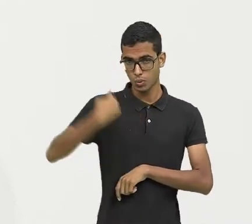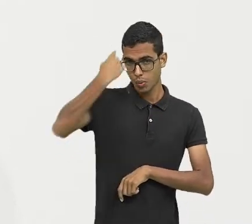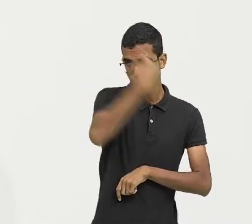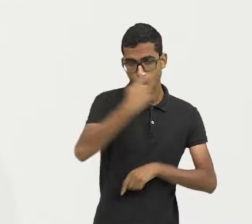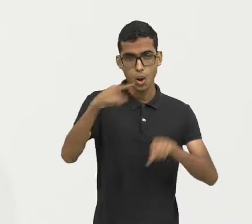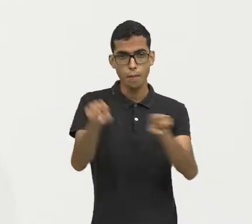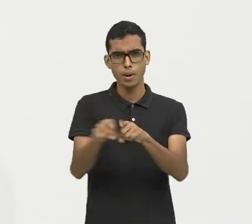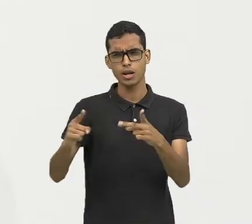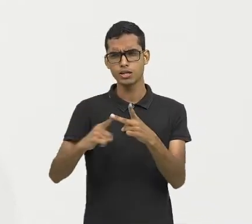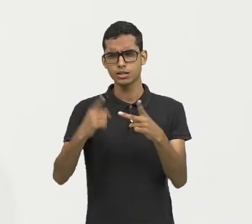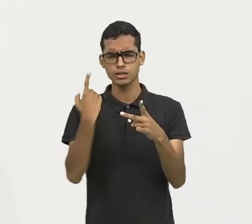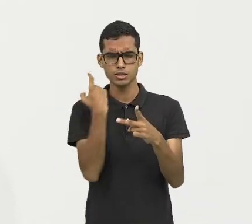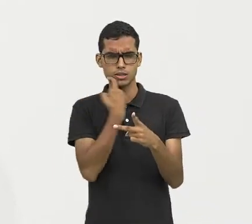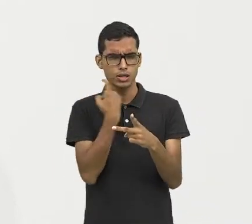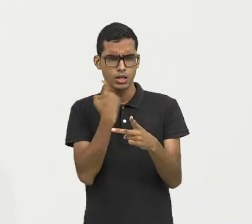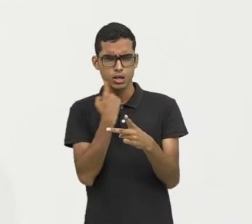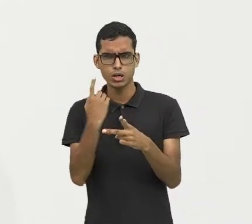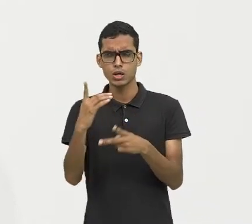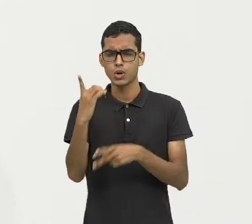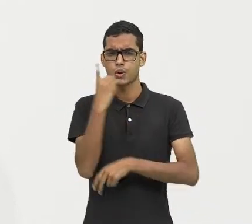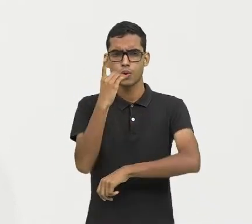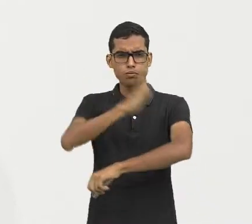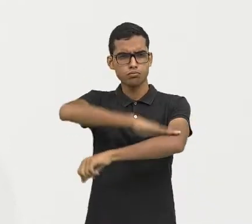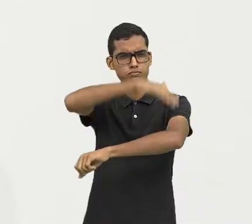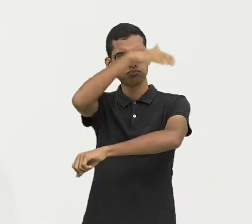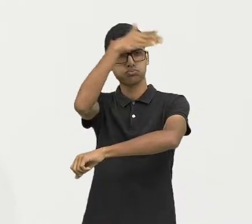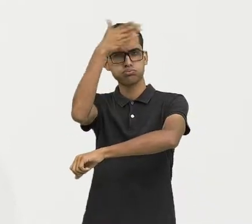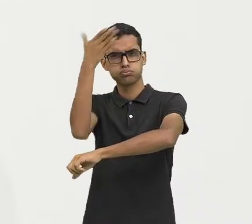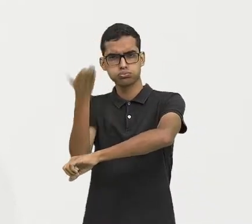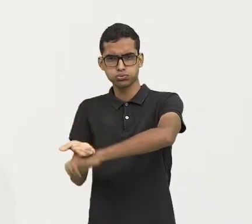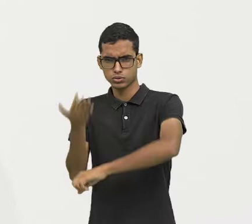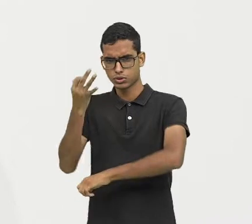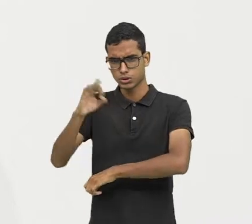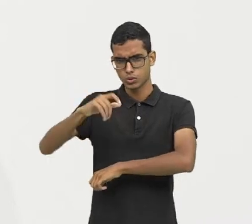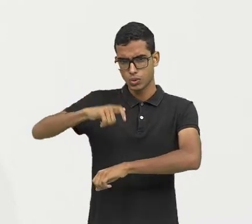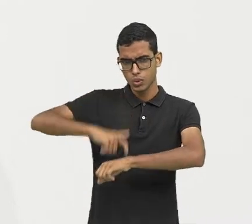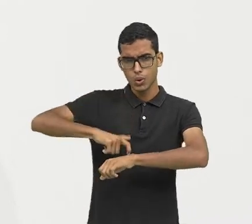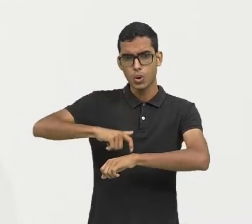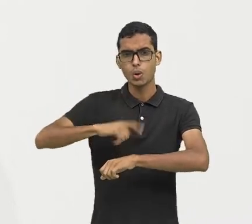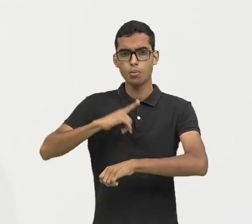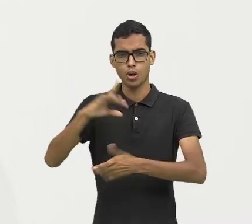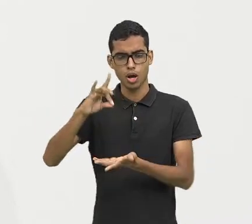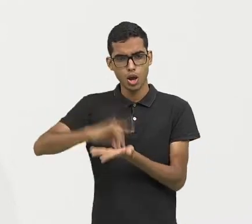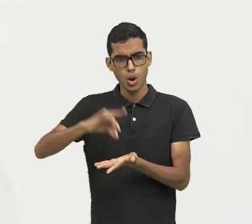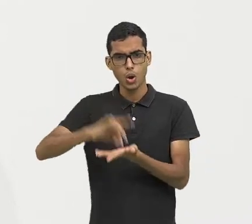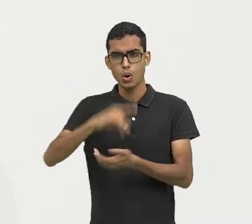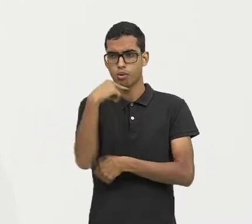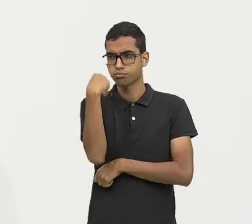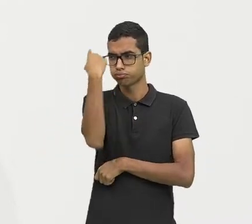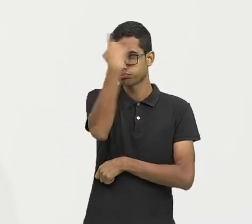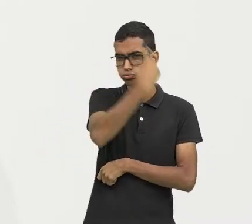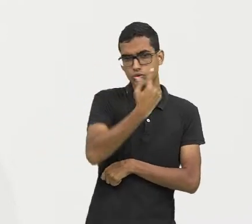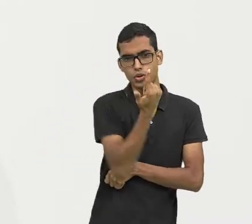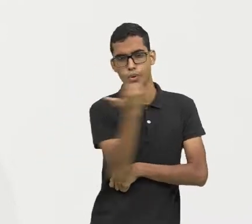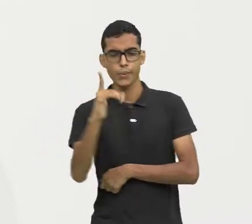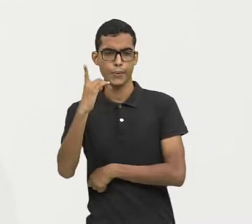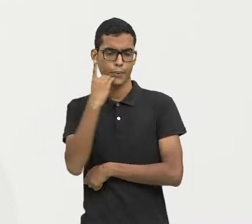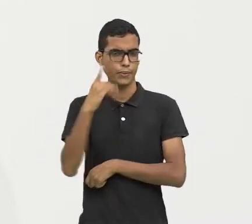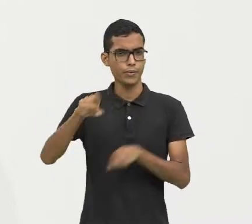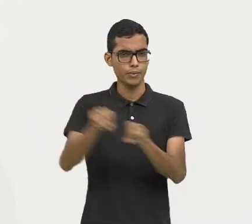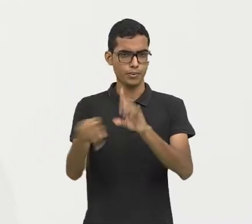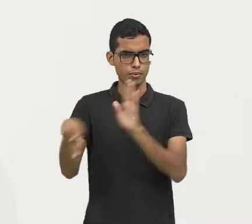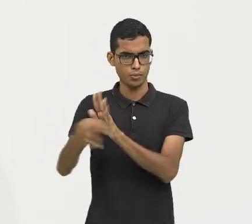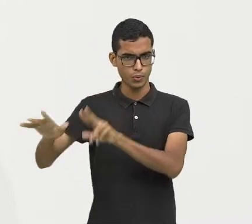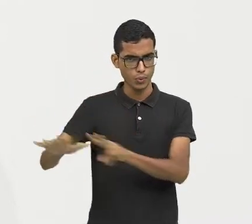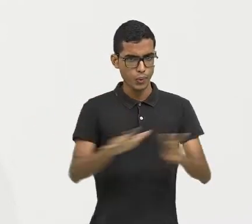sexta-feira, a gente tem uma ideia de um dia inteiro, certo? Que o tempo passou. que ele estava em outra data da